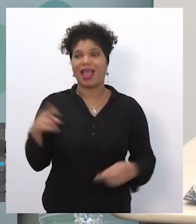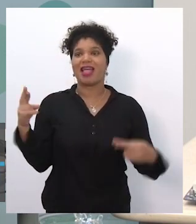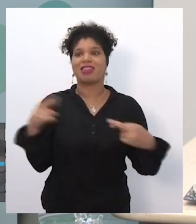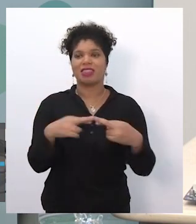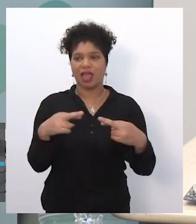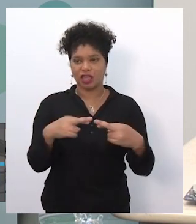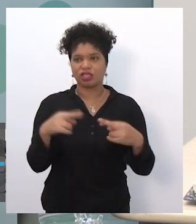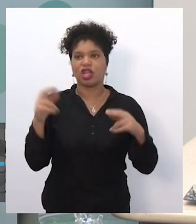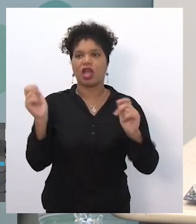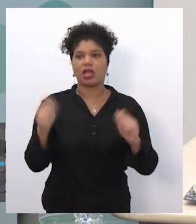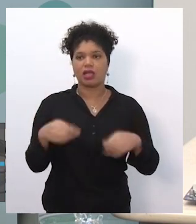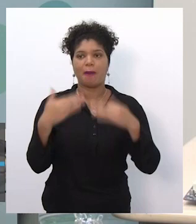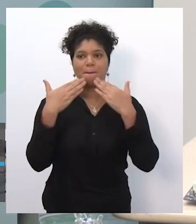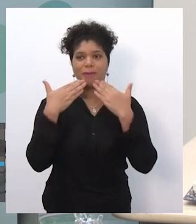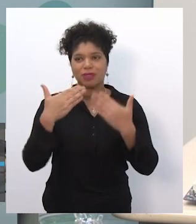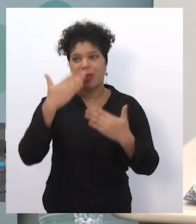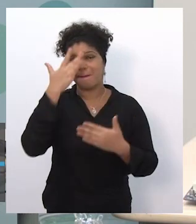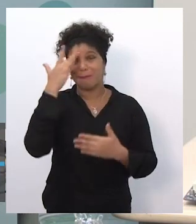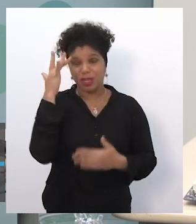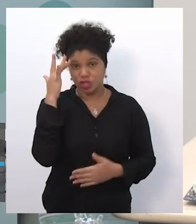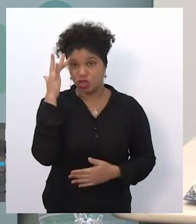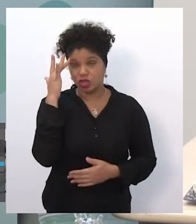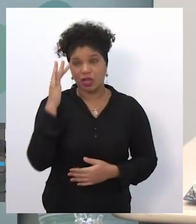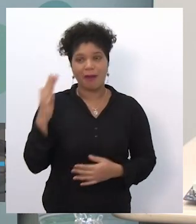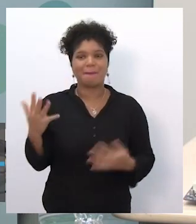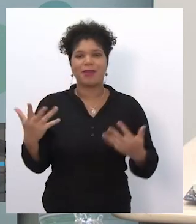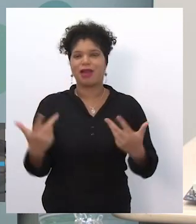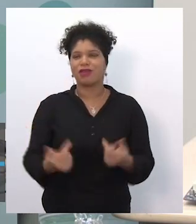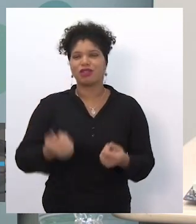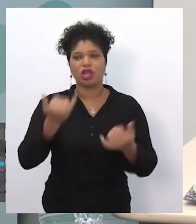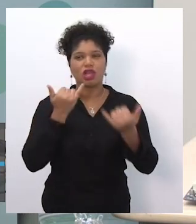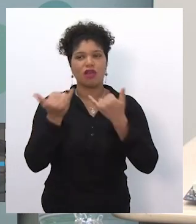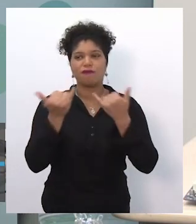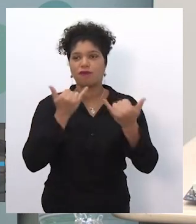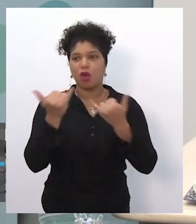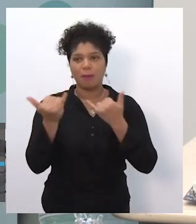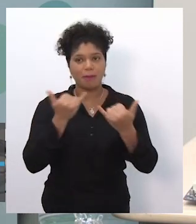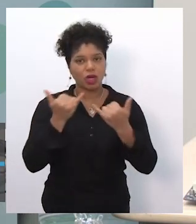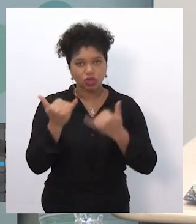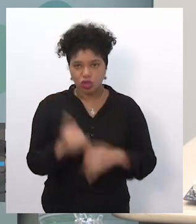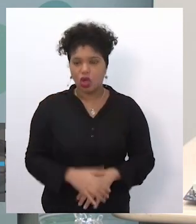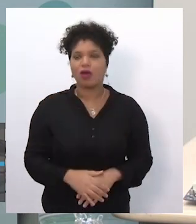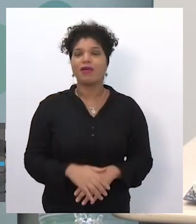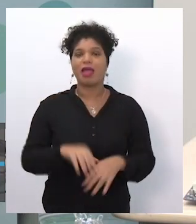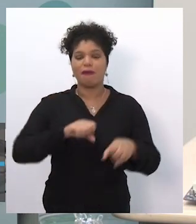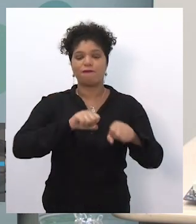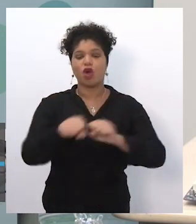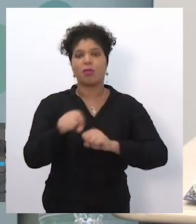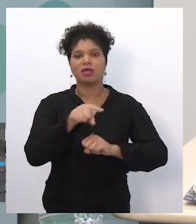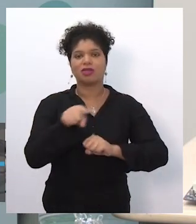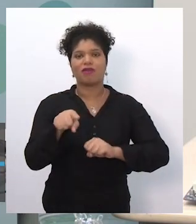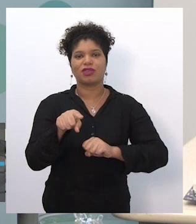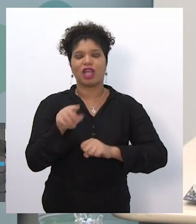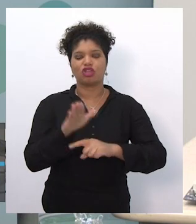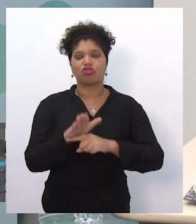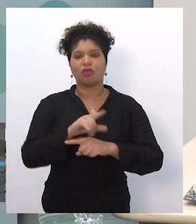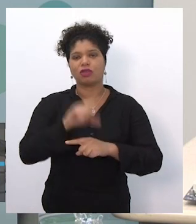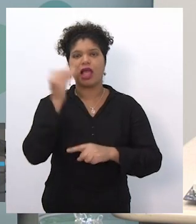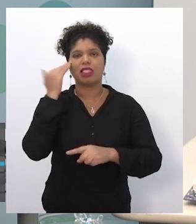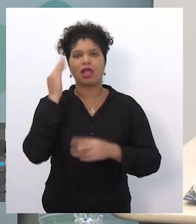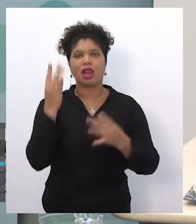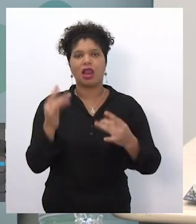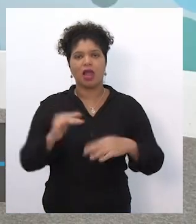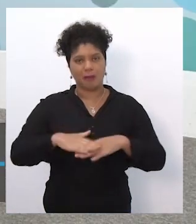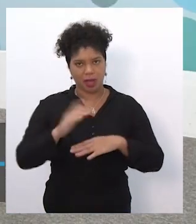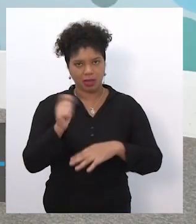gente vai continuar trazendo pessoas aqui para trazer informação e formação para vocês aí das ferramentas, tá bom?